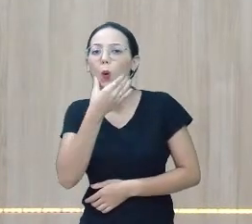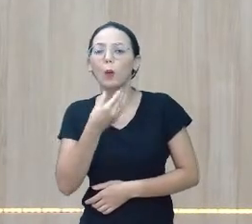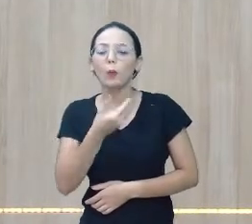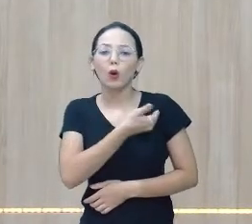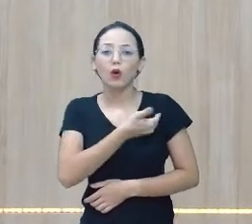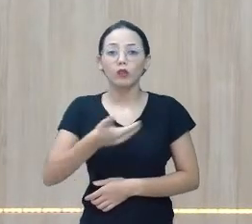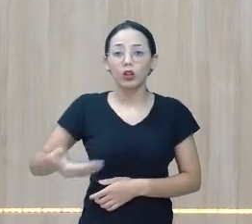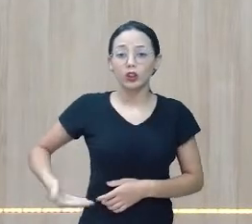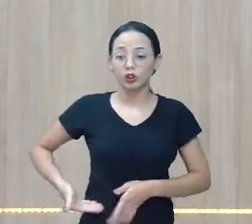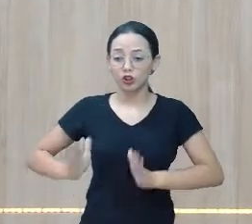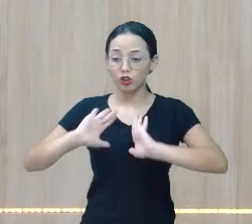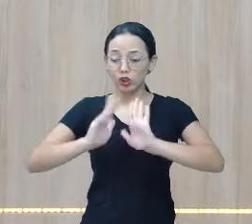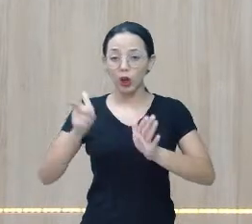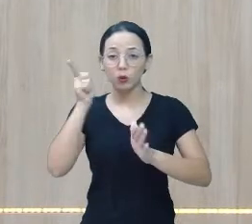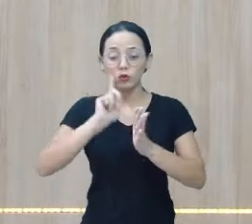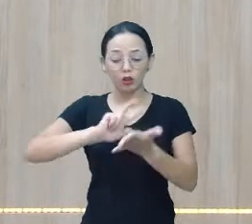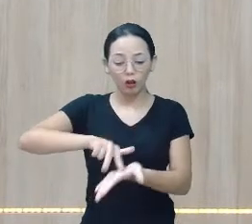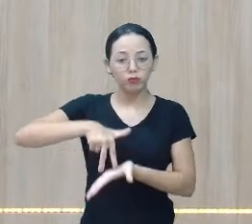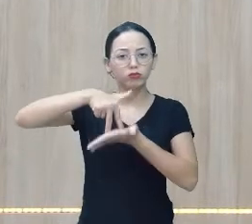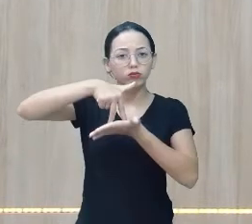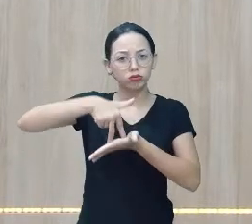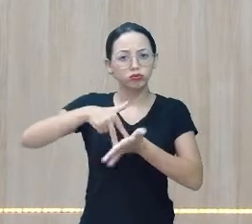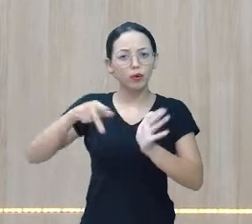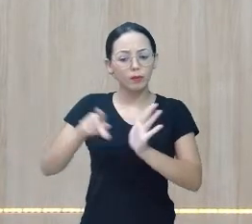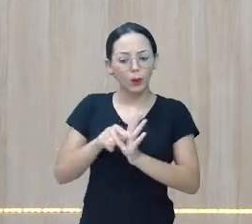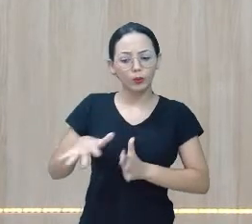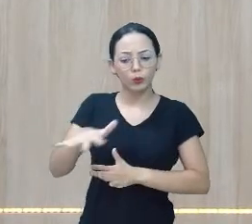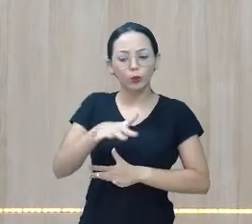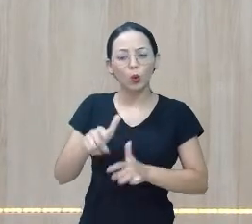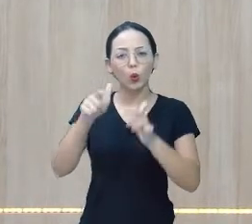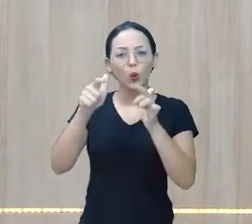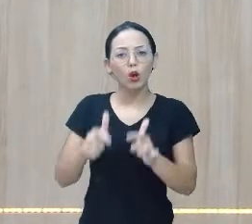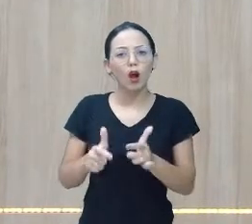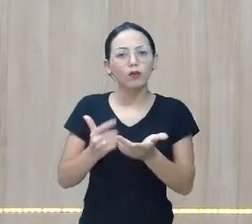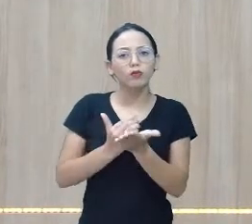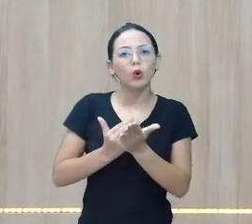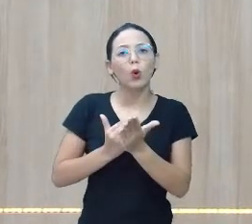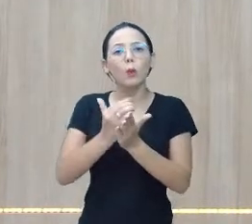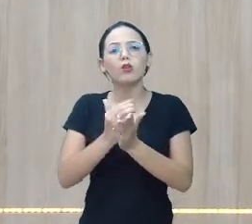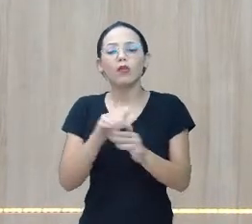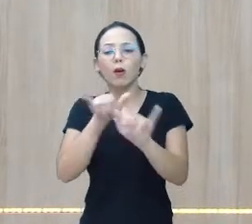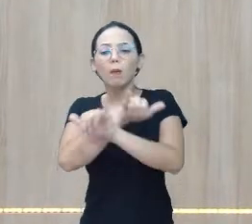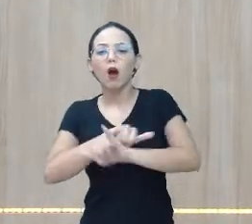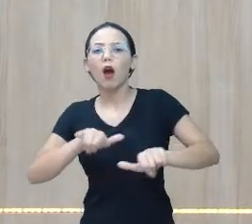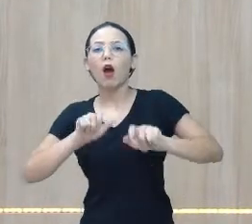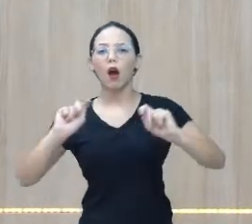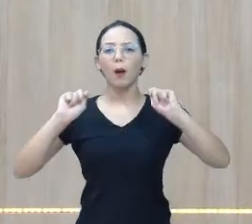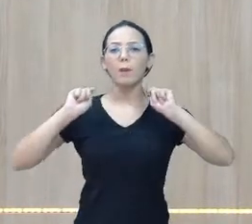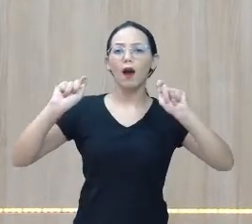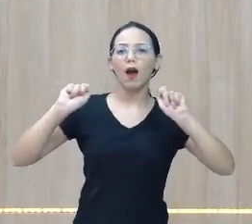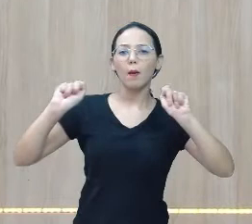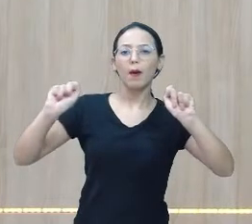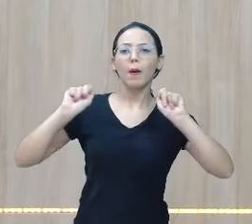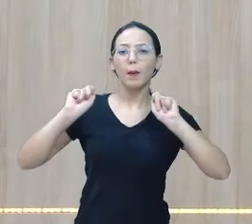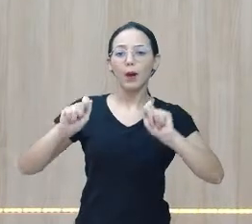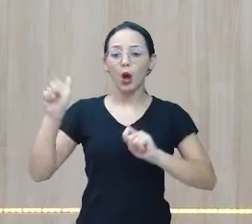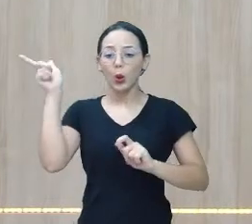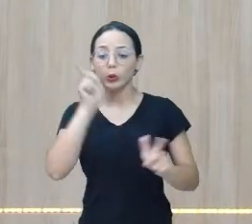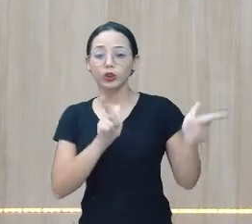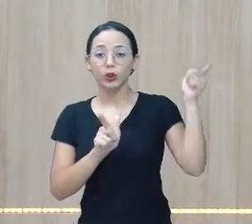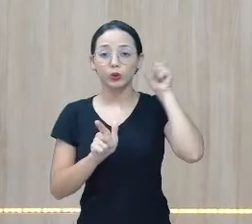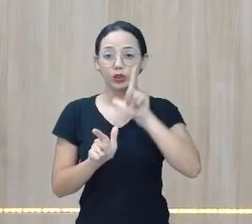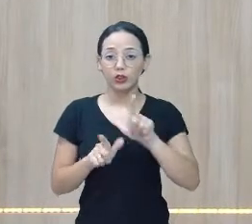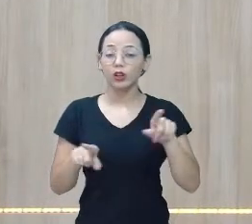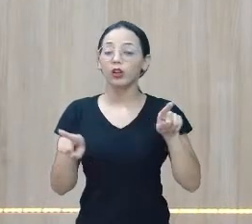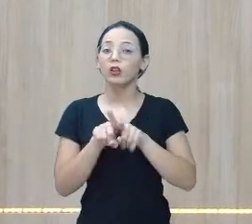chegava a um poder em um determinado território e ele iniciava campanhas, né, de conquistas e